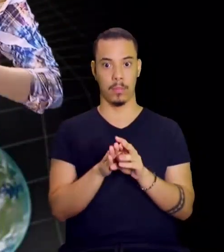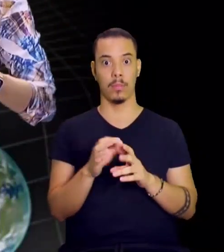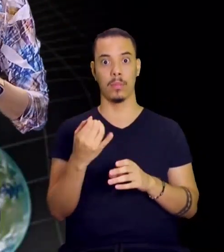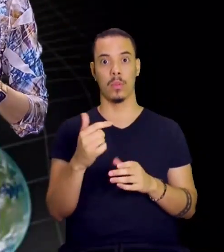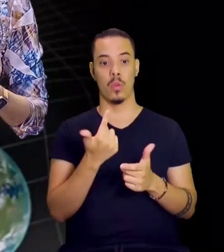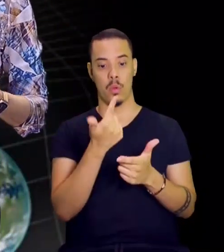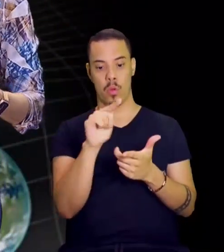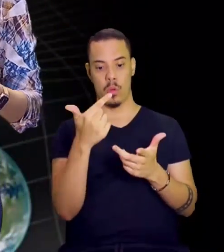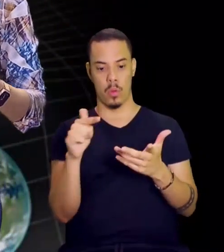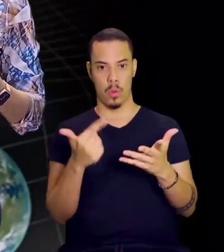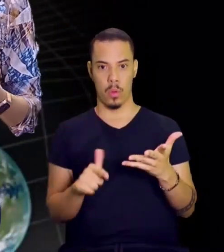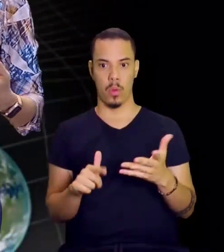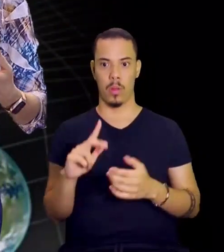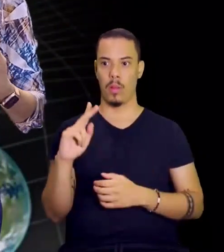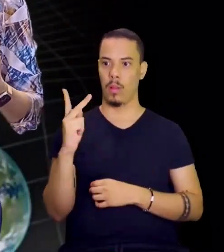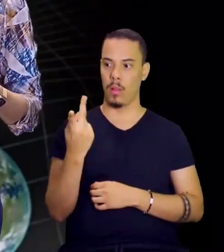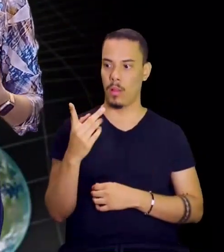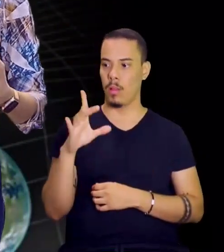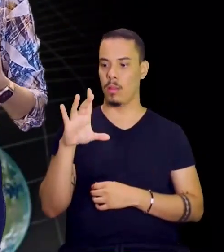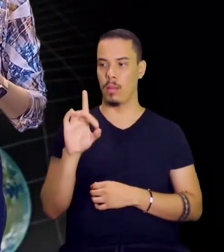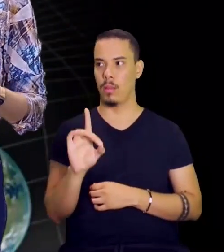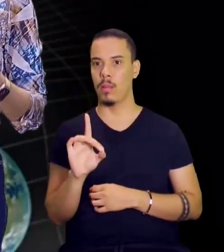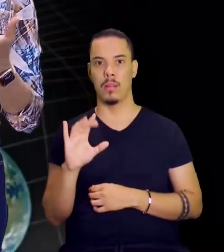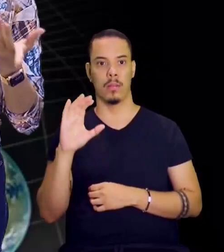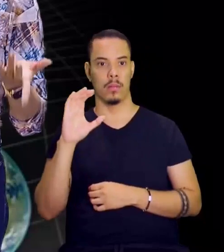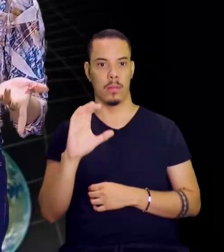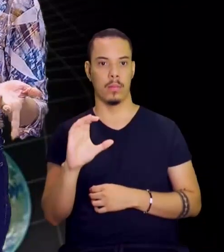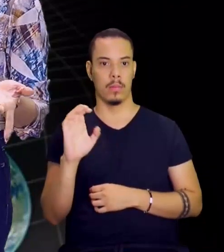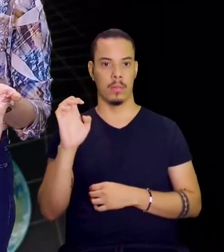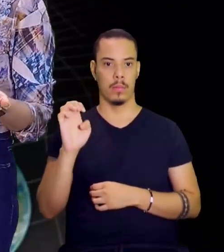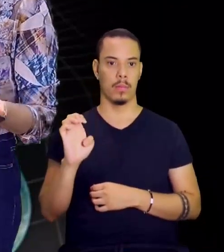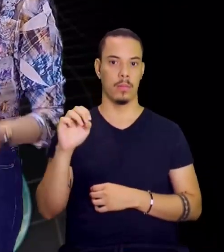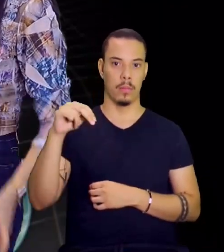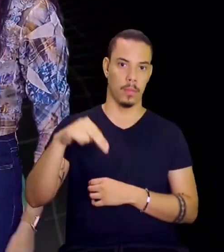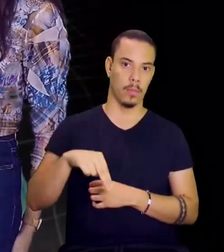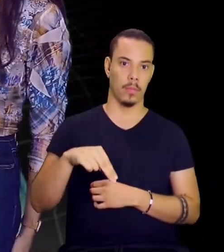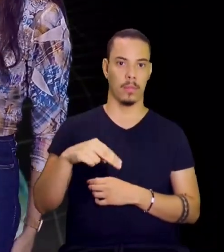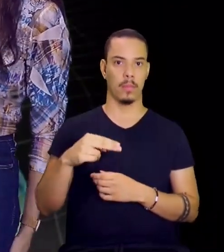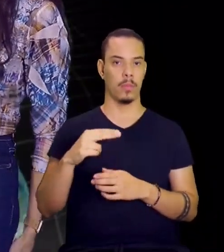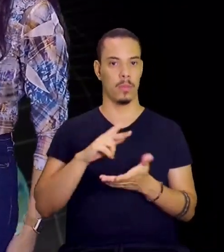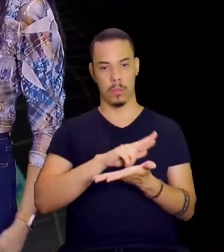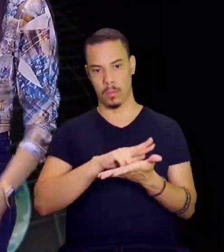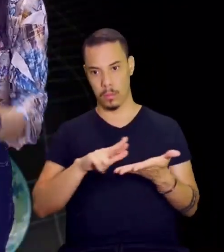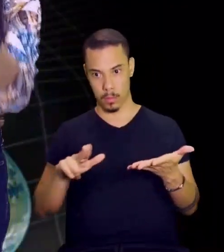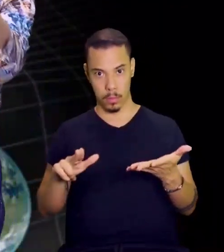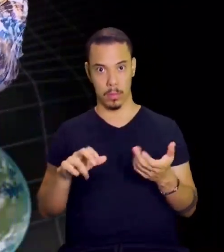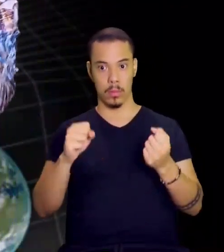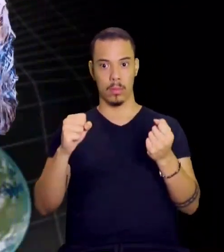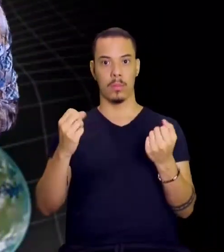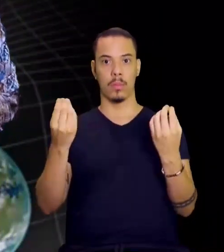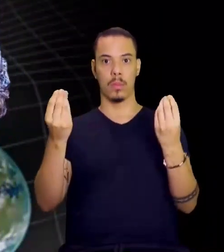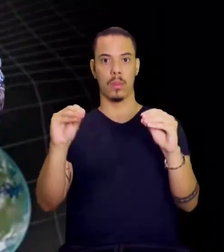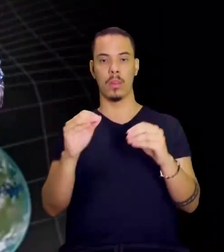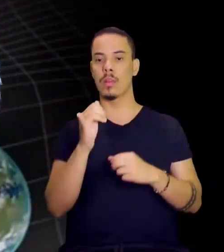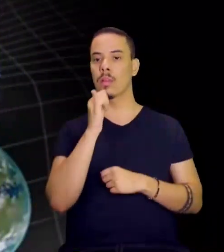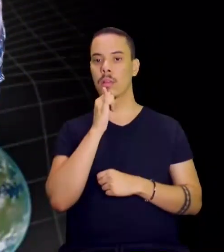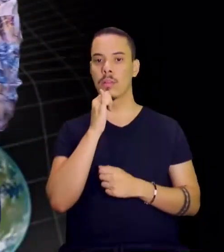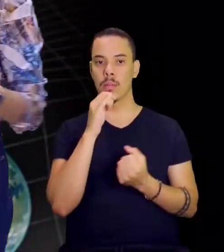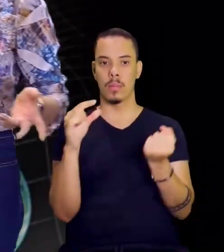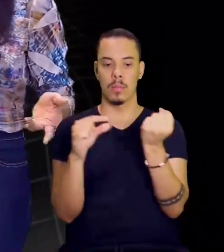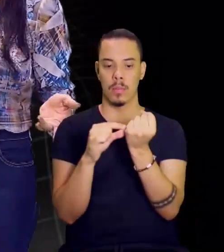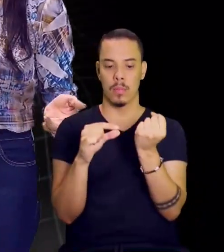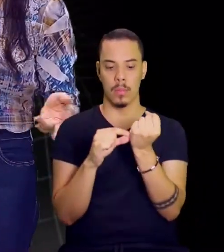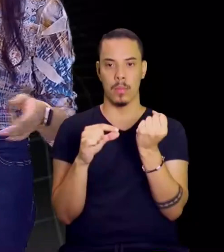você vê que é o H, que é o DA, que é o D, que é o C, que é o M. Né? Kilobyte. Isso, pendrive, o